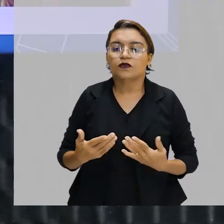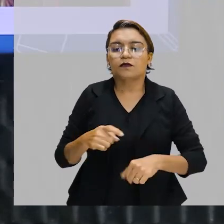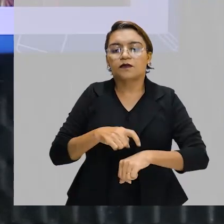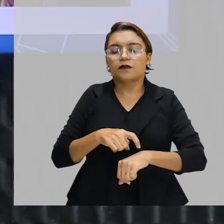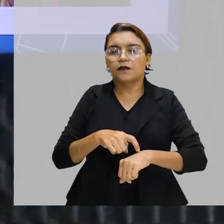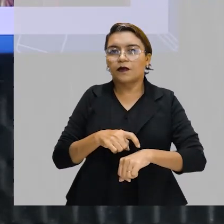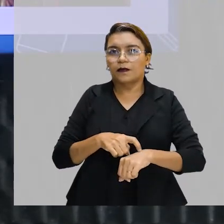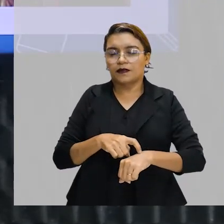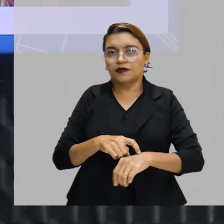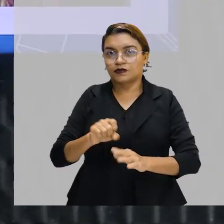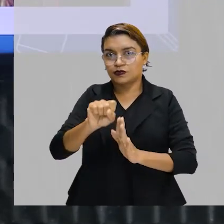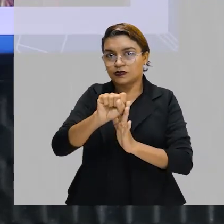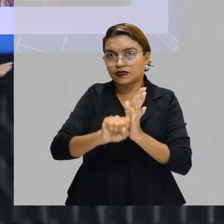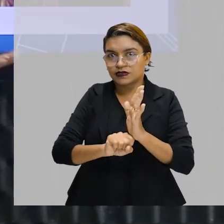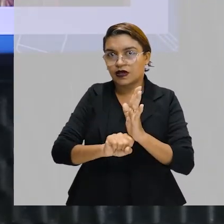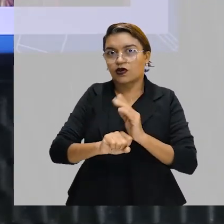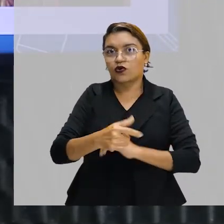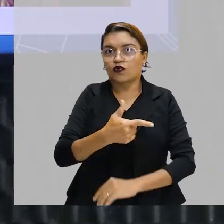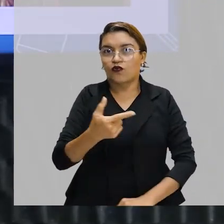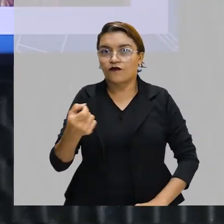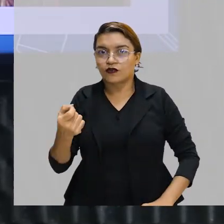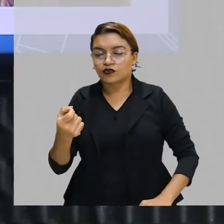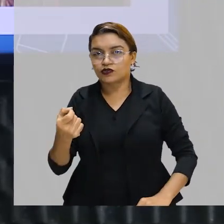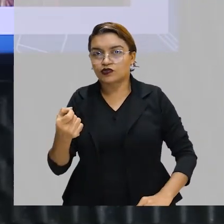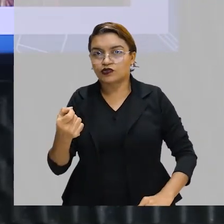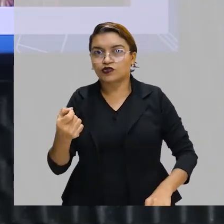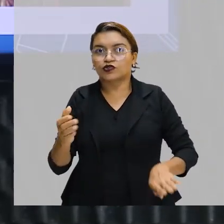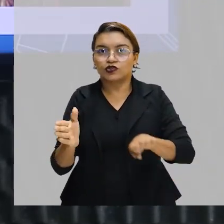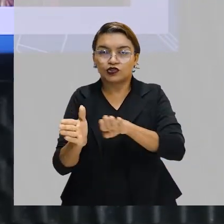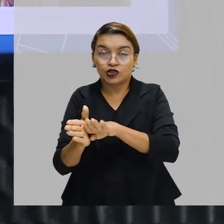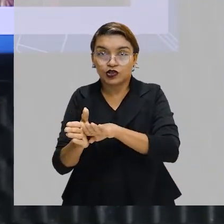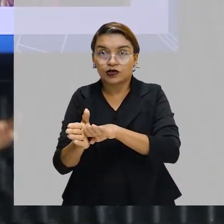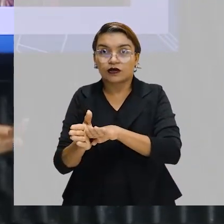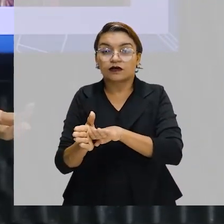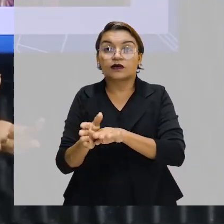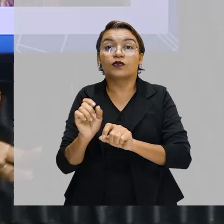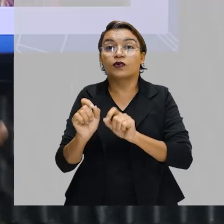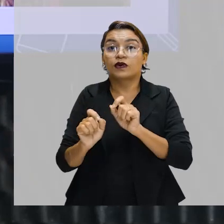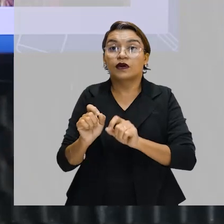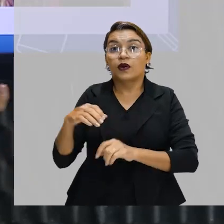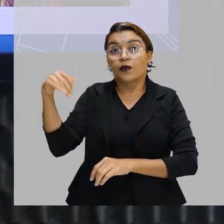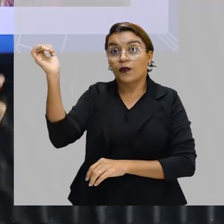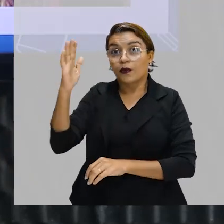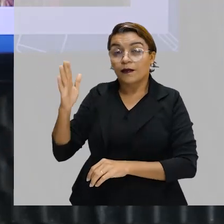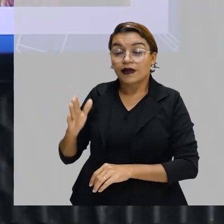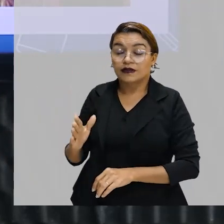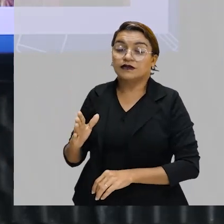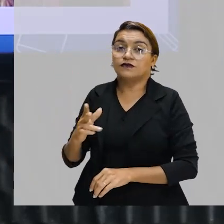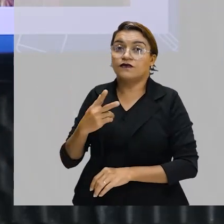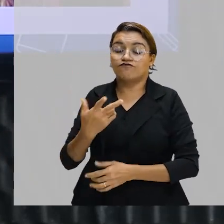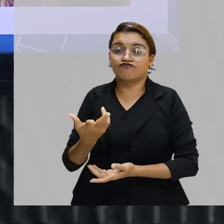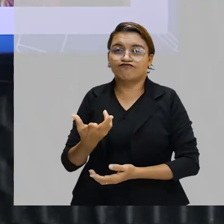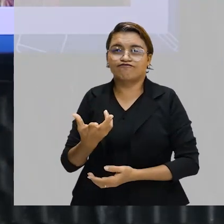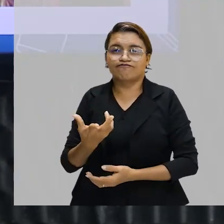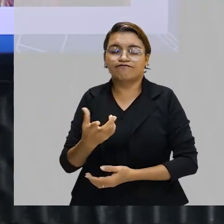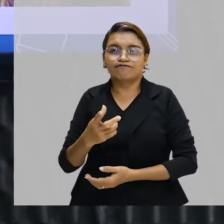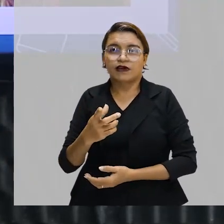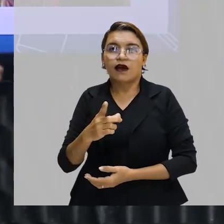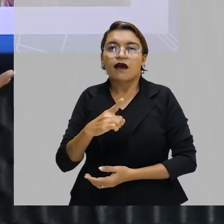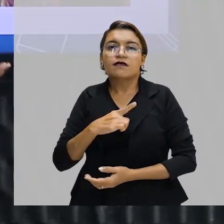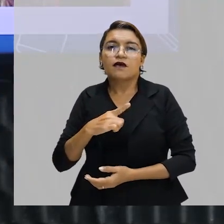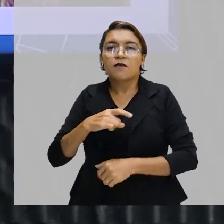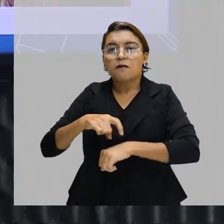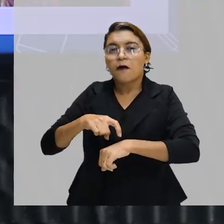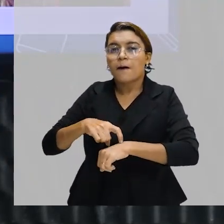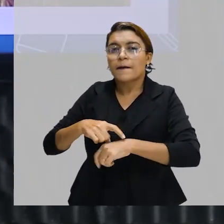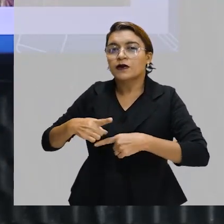no século XX, o Brasil vive um momento entre guerras, né?